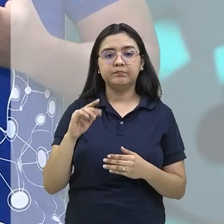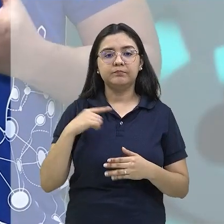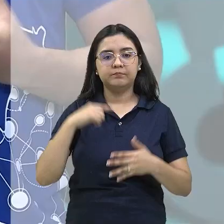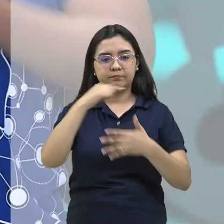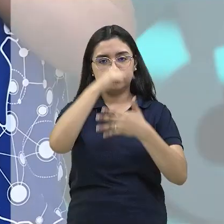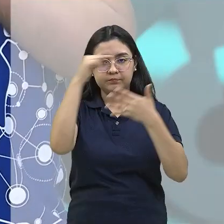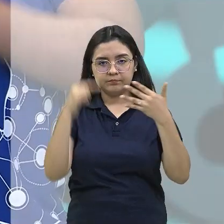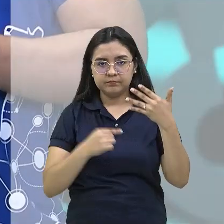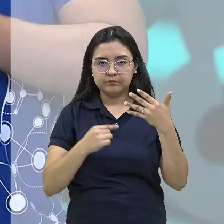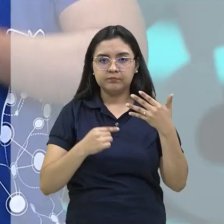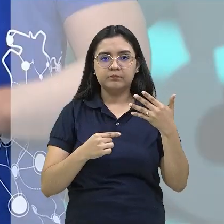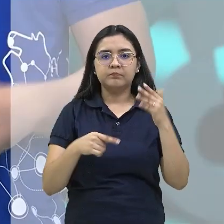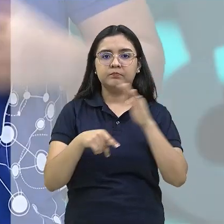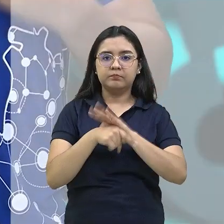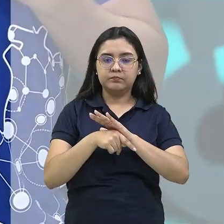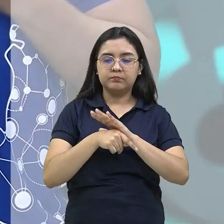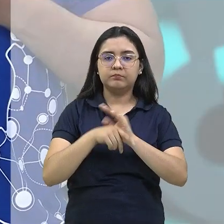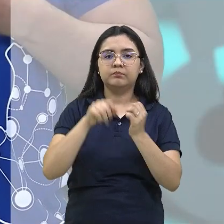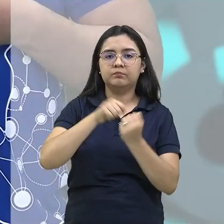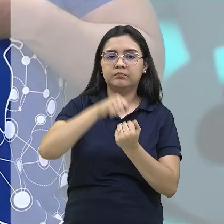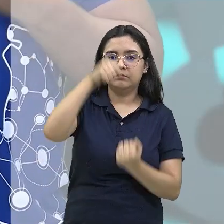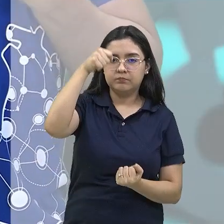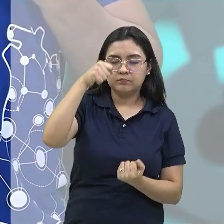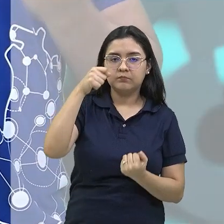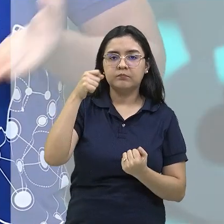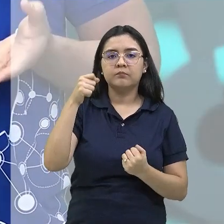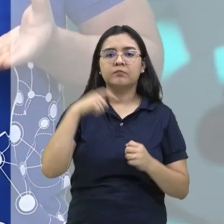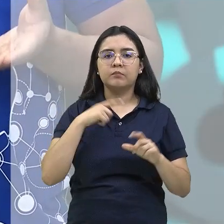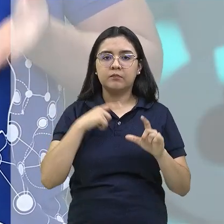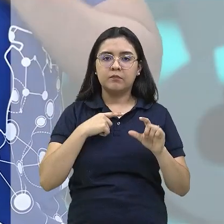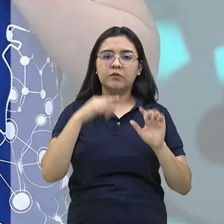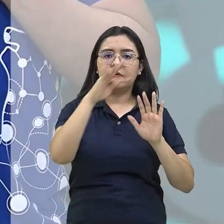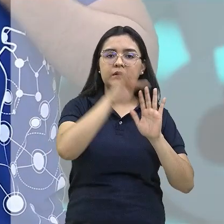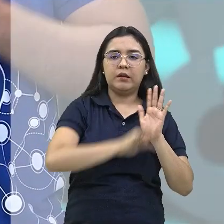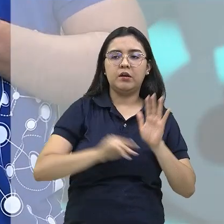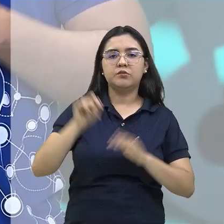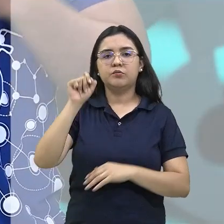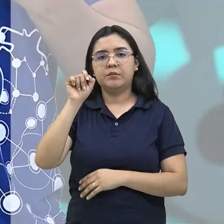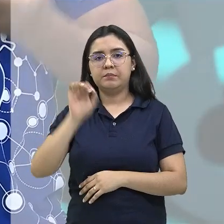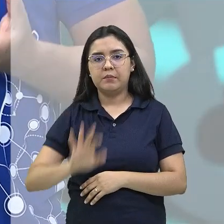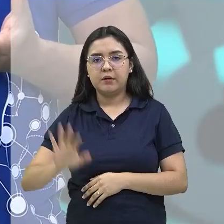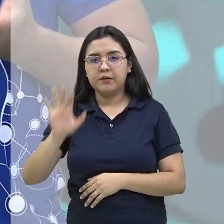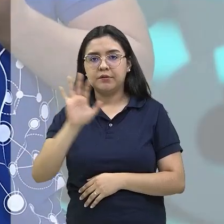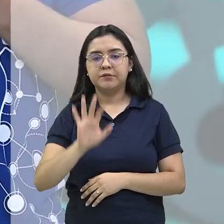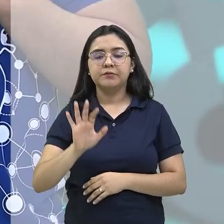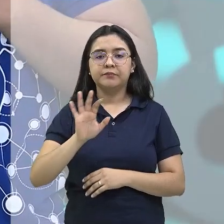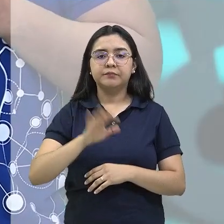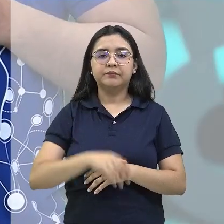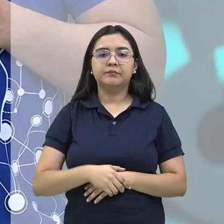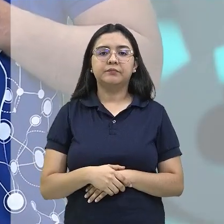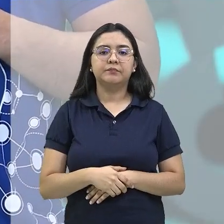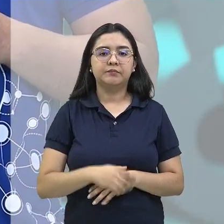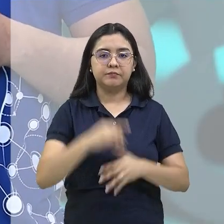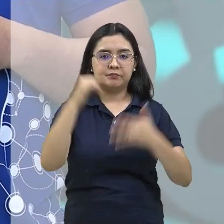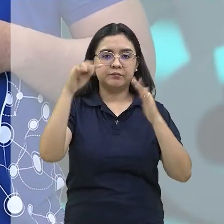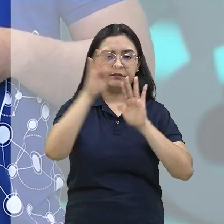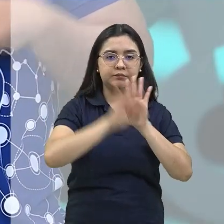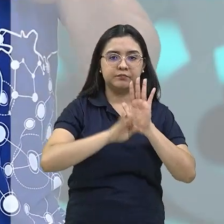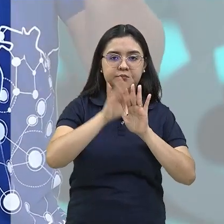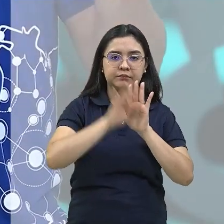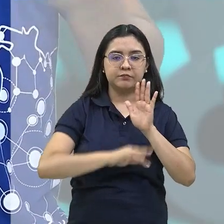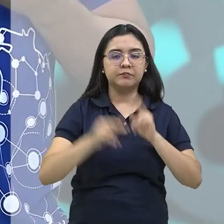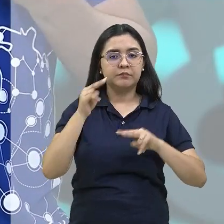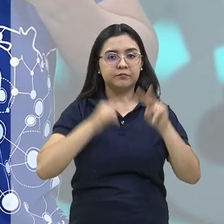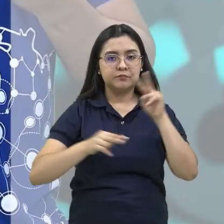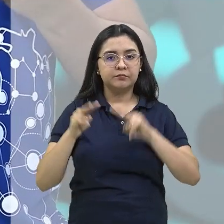que compõem o cartaz, elementos verbais, não verbais, aqui como nós vimos que são os elementos textuais e elementos